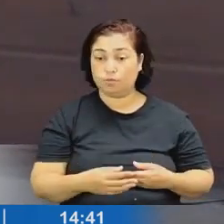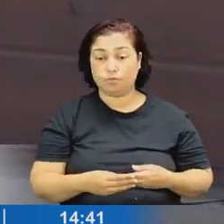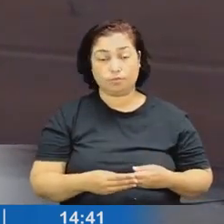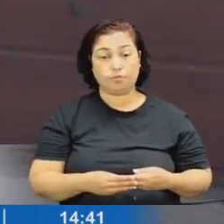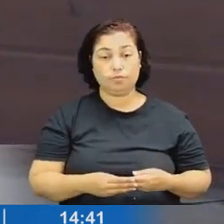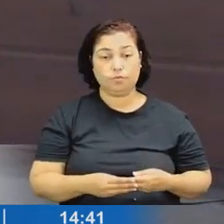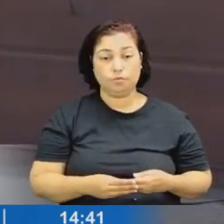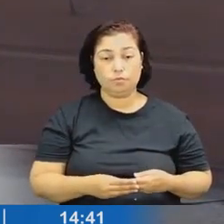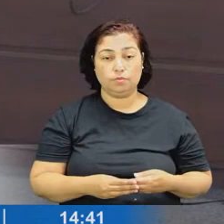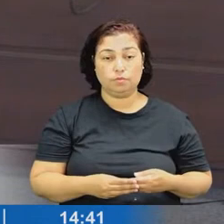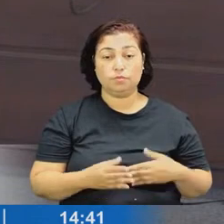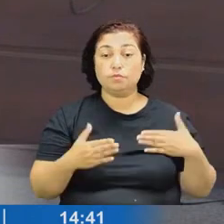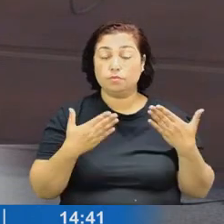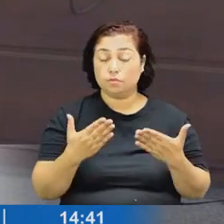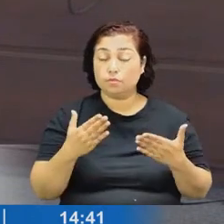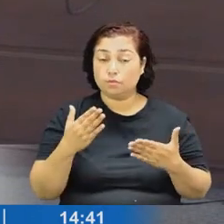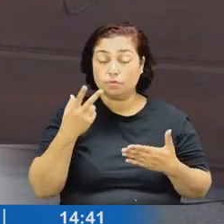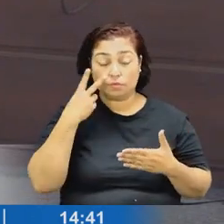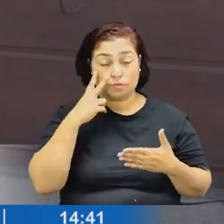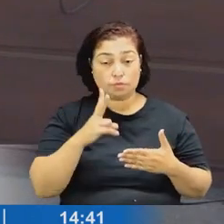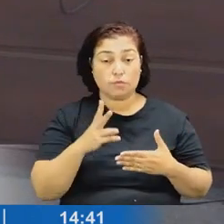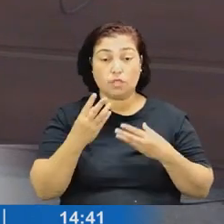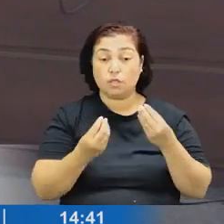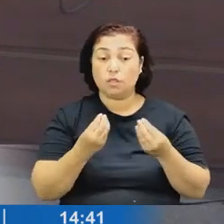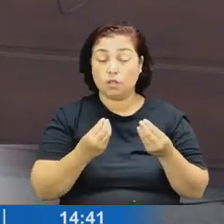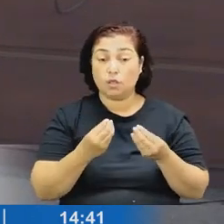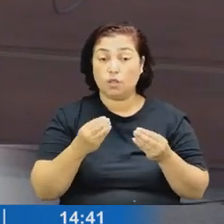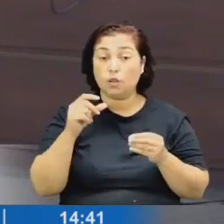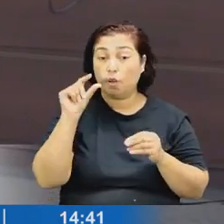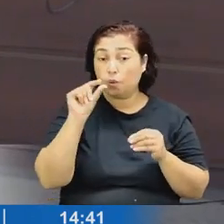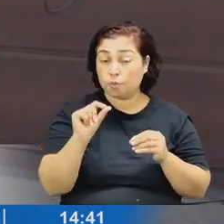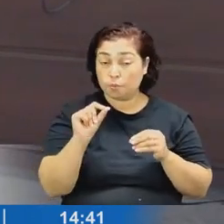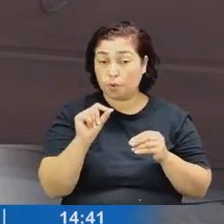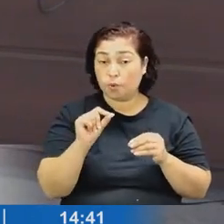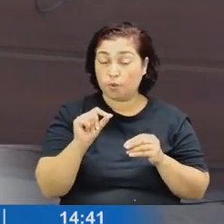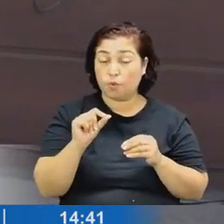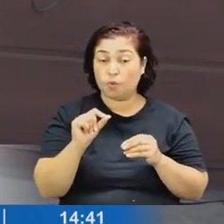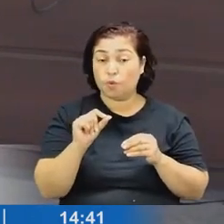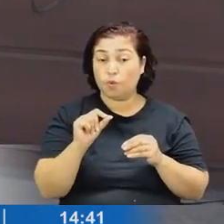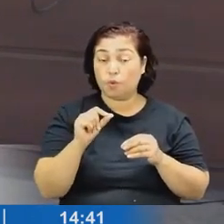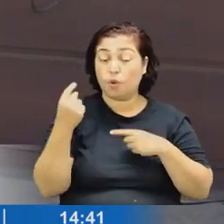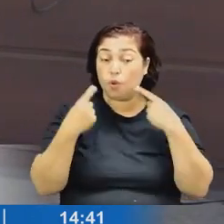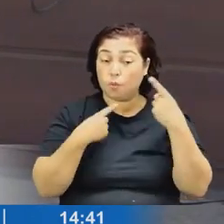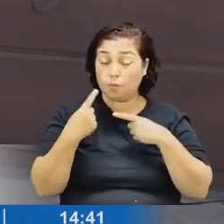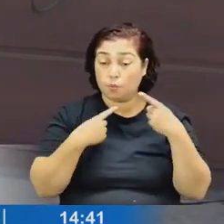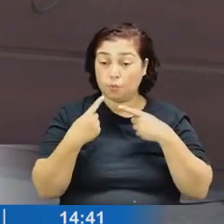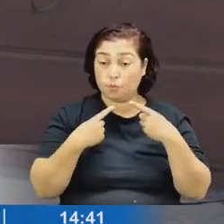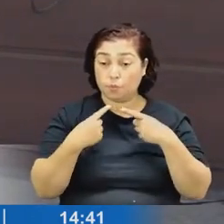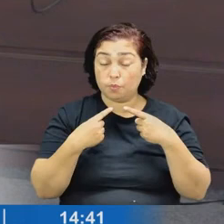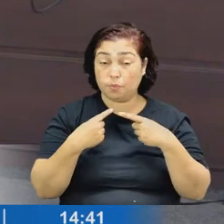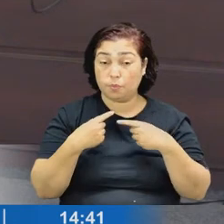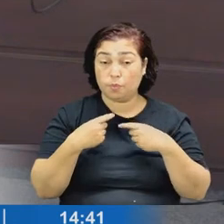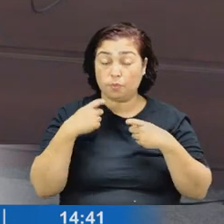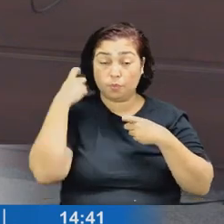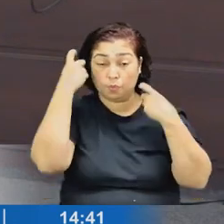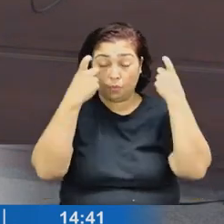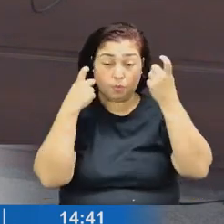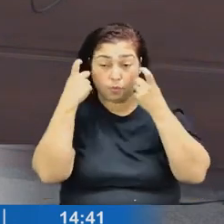E aí a gente vê muito pouco parlamentar se preocupando com essa questão de